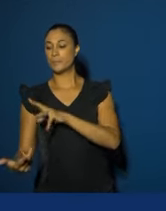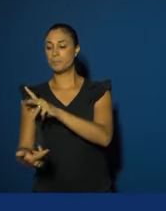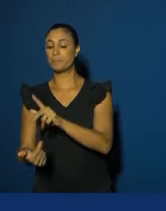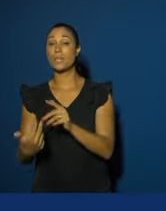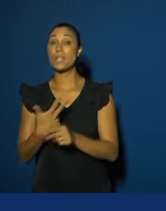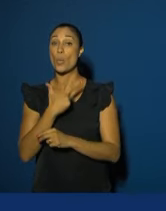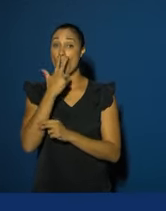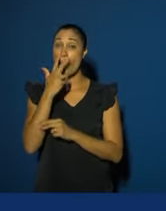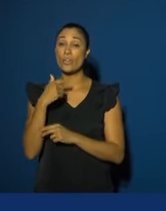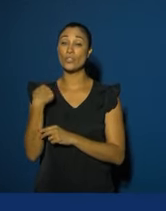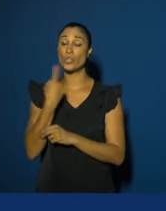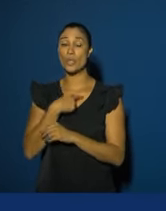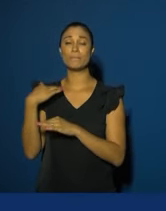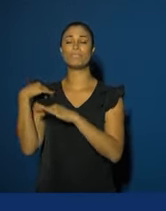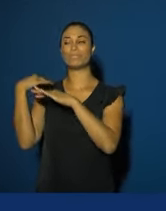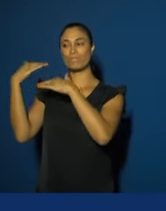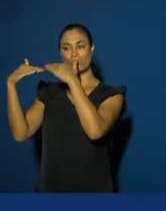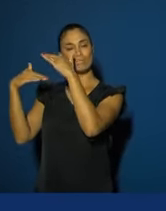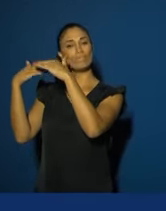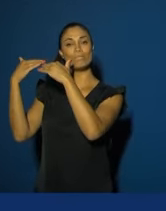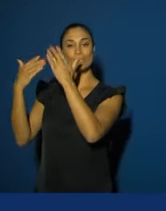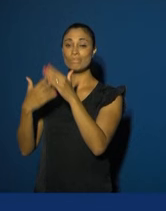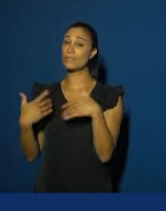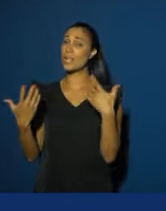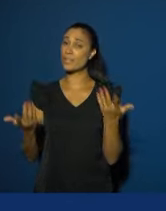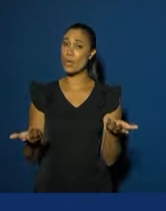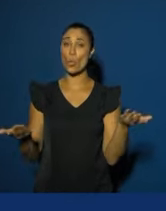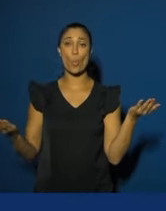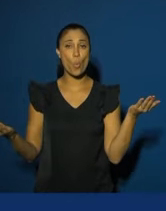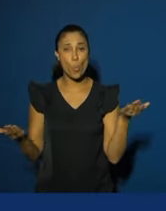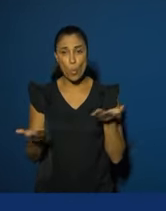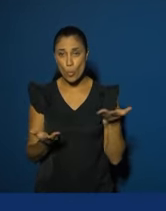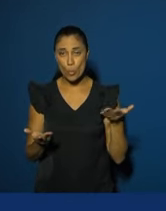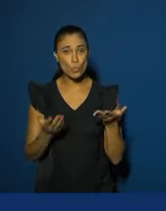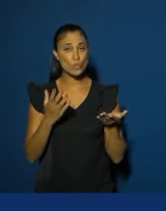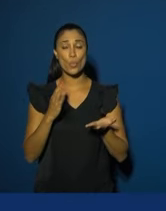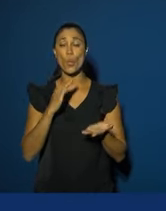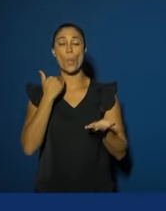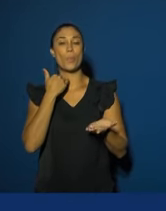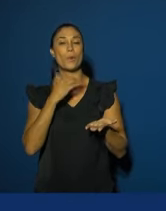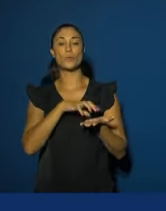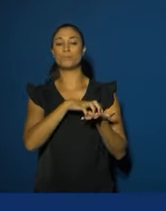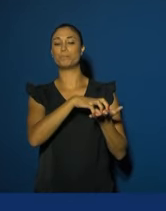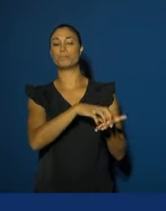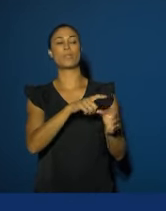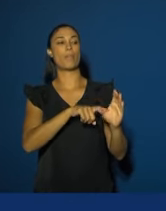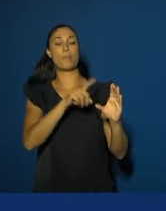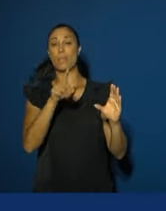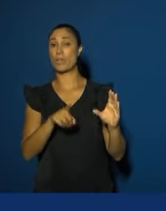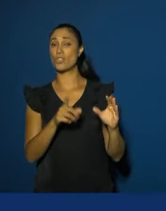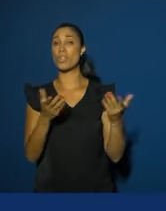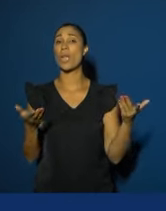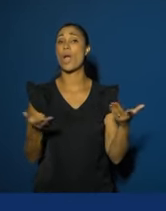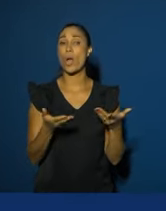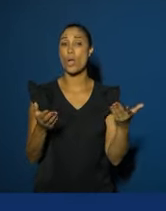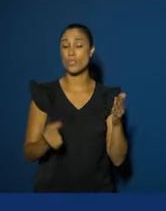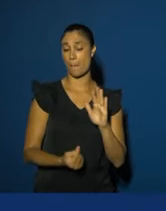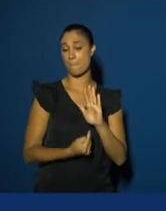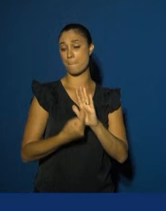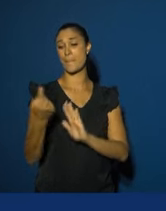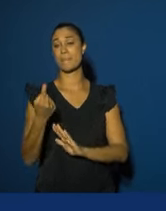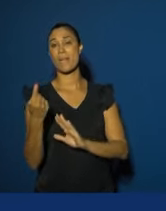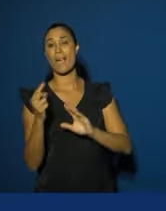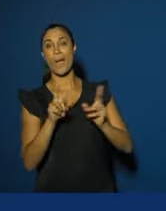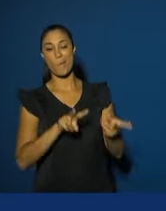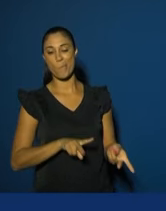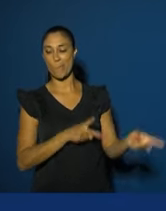acho que a gente evoluiu muito nessa direção e consolidamos isso com o nosso Banco Central independente que passa pela sua primeira transição